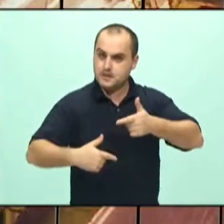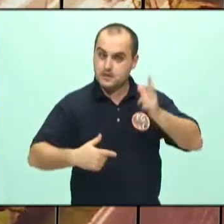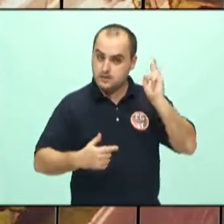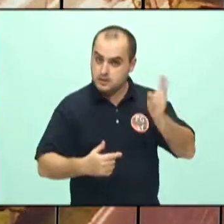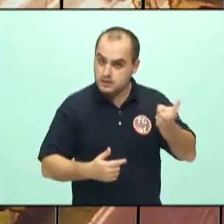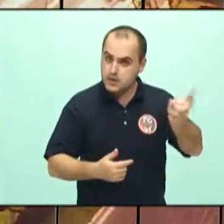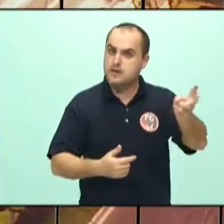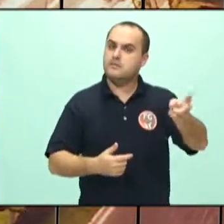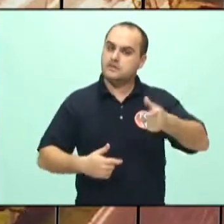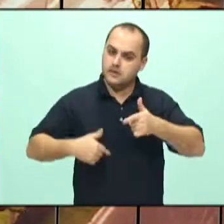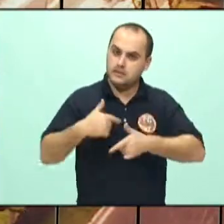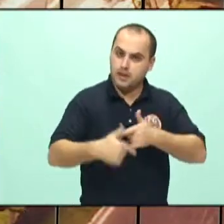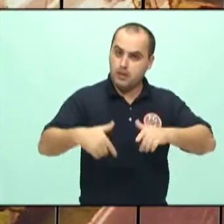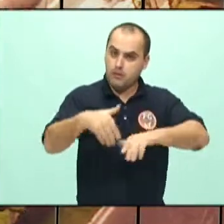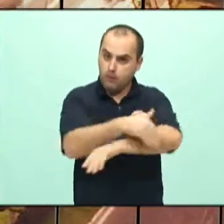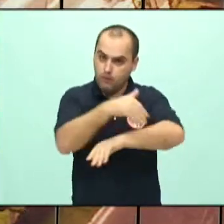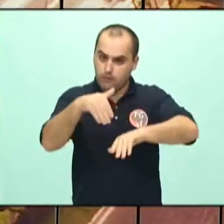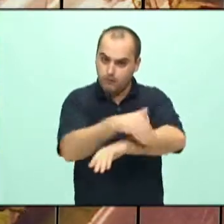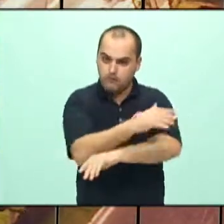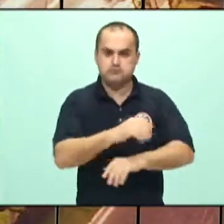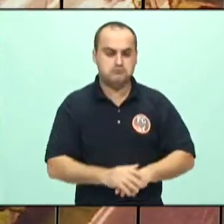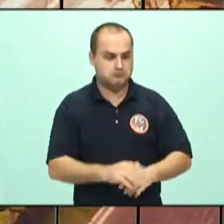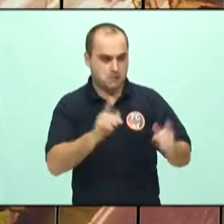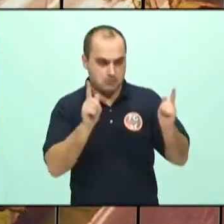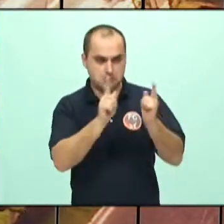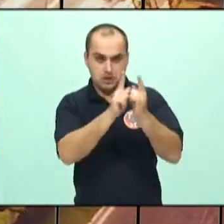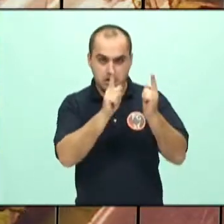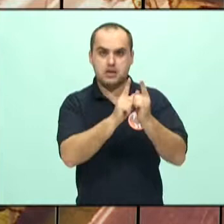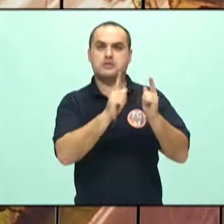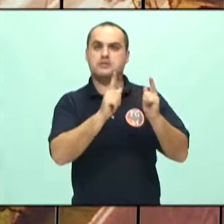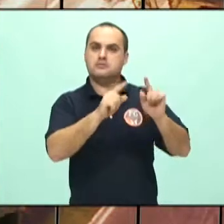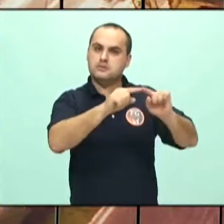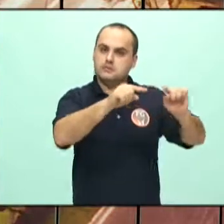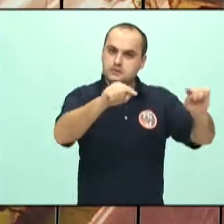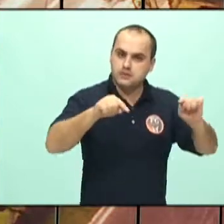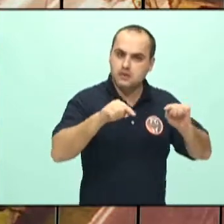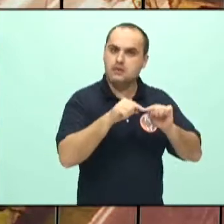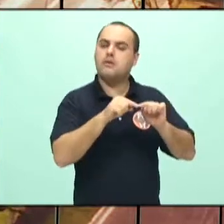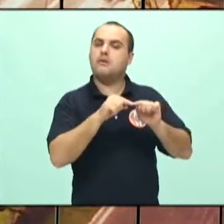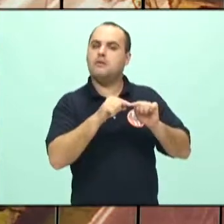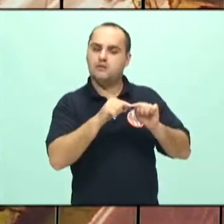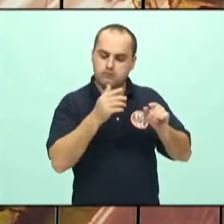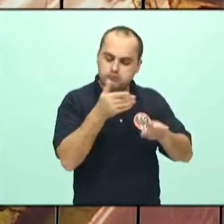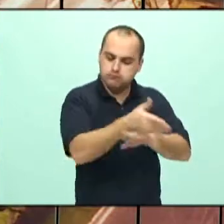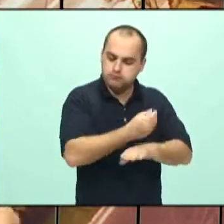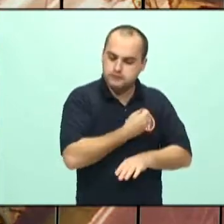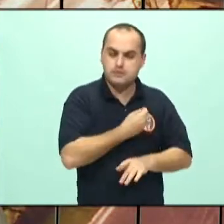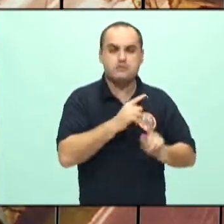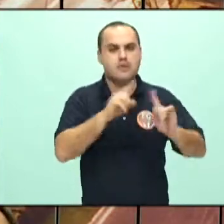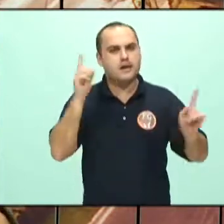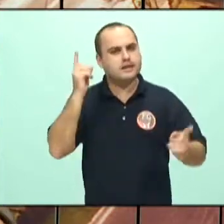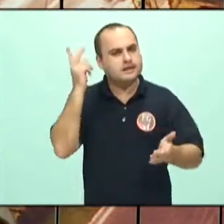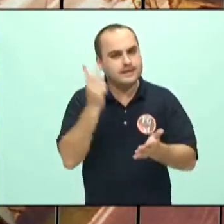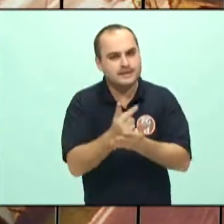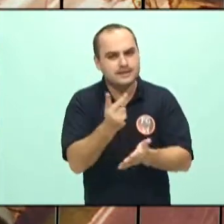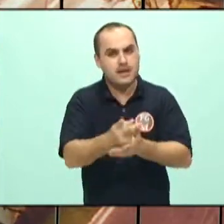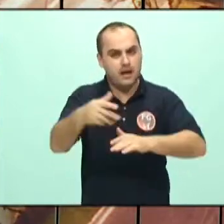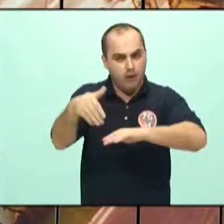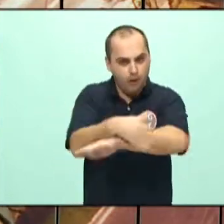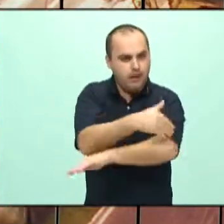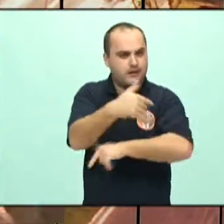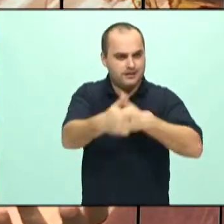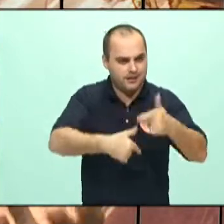vem, obviamente, faz os seus atendimentos no gabinete, comparece ao seu gabinete e tal, mas o senhor está bastante na rua, a gente